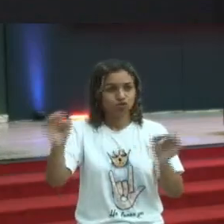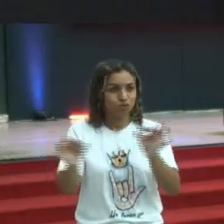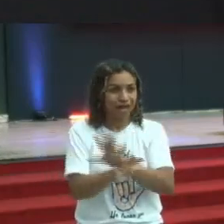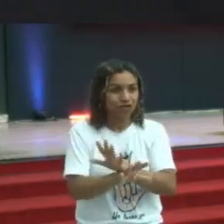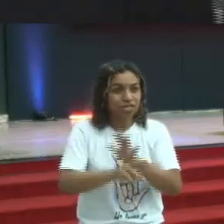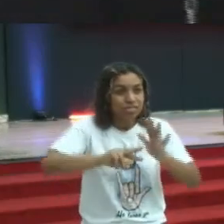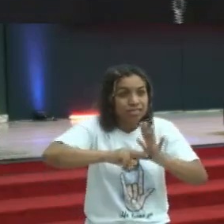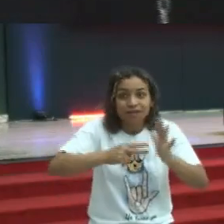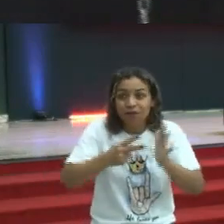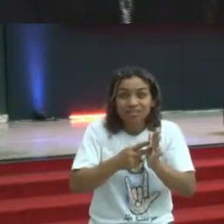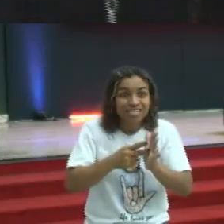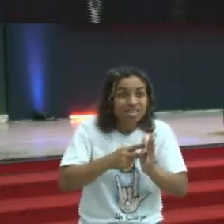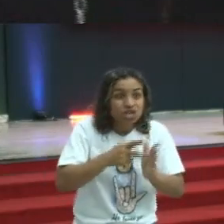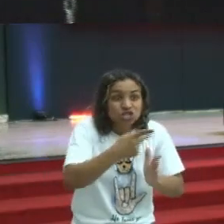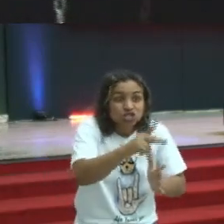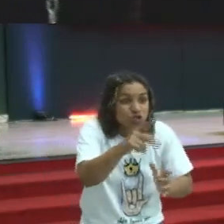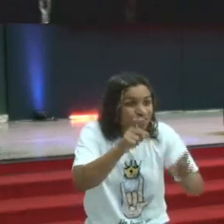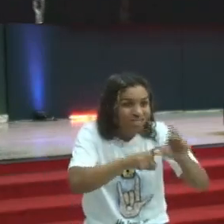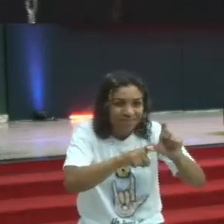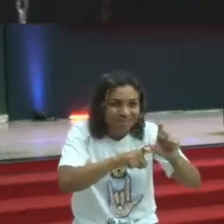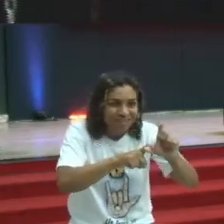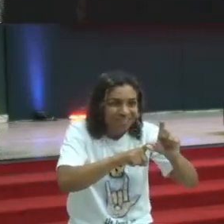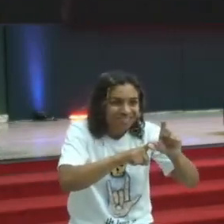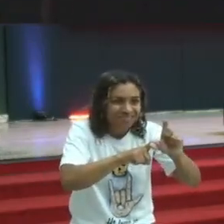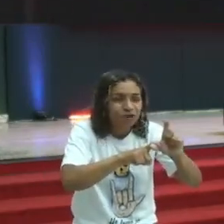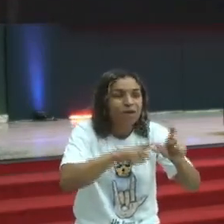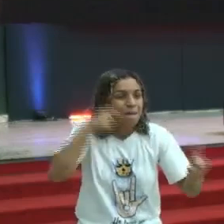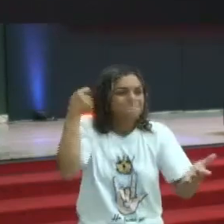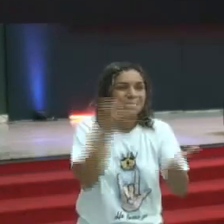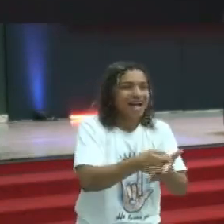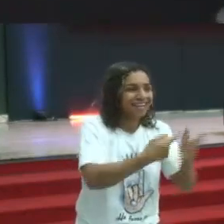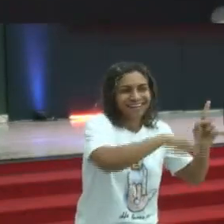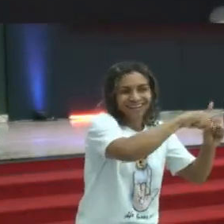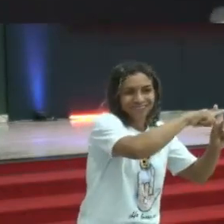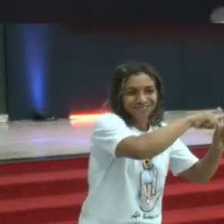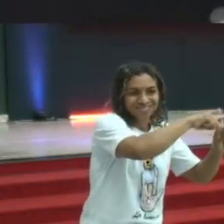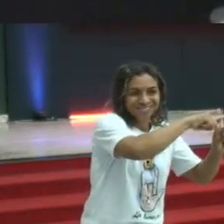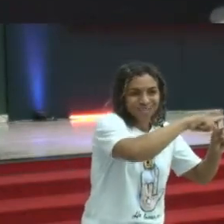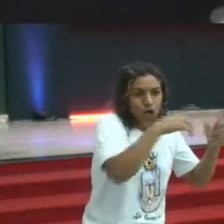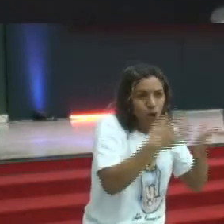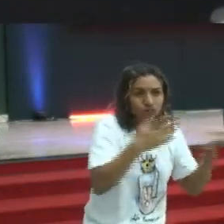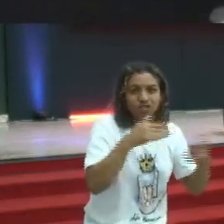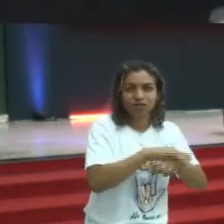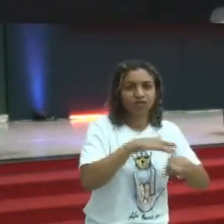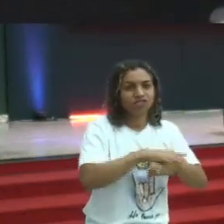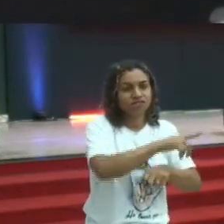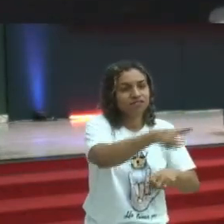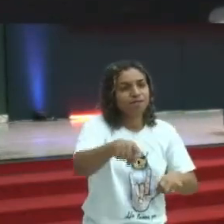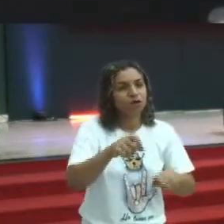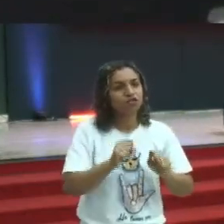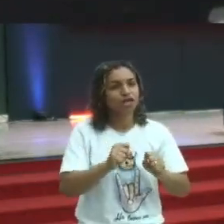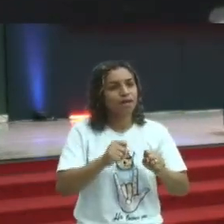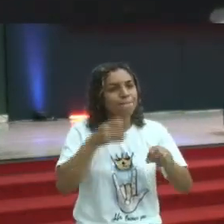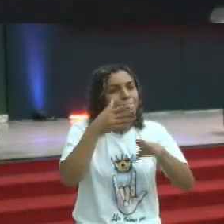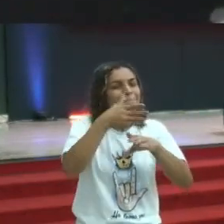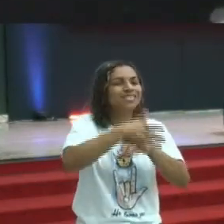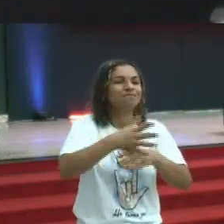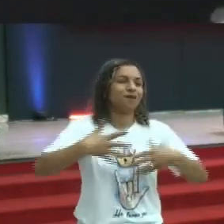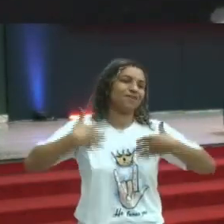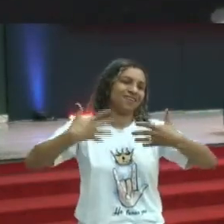Sua dívida foi cancelada. Hoje à noite você pode participar com